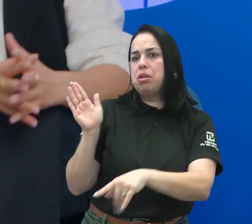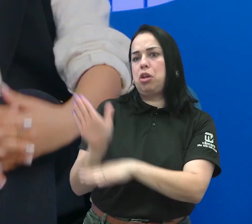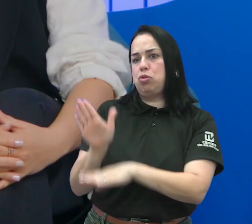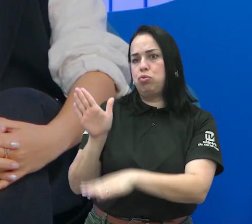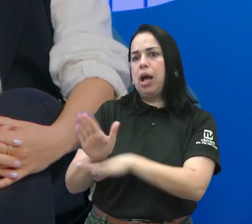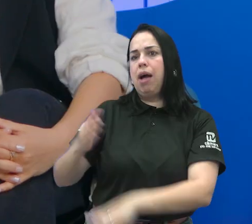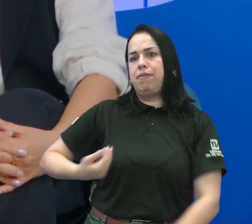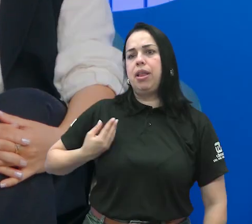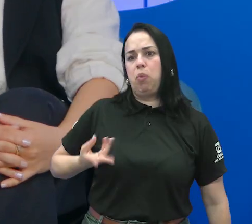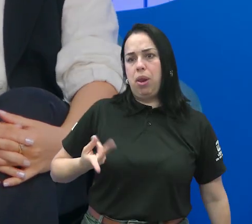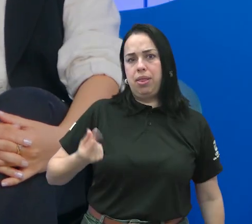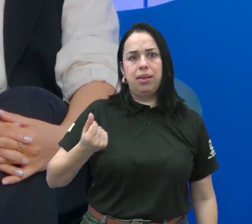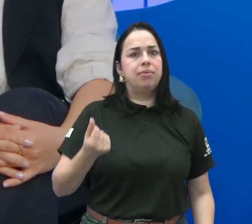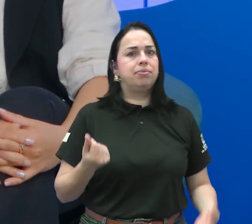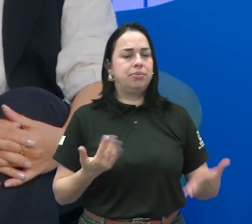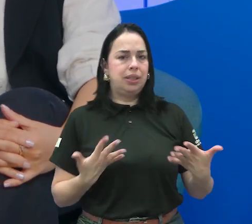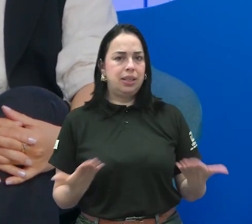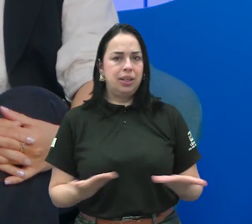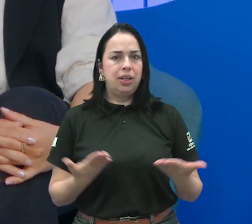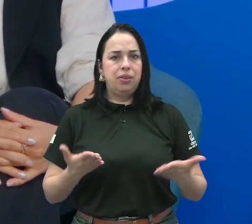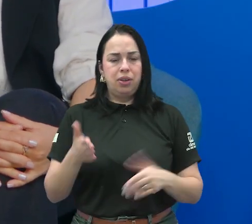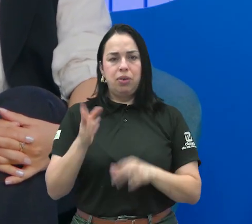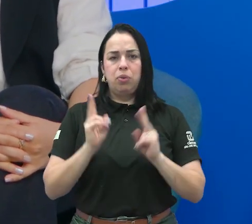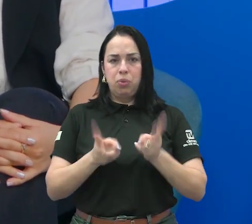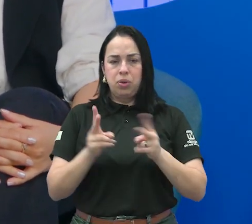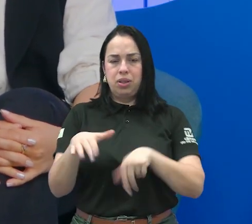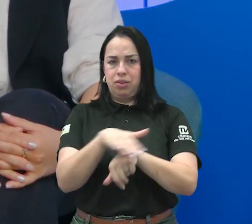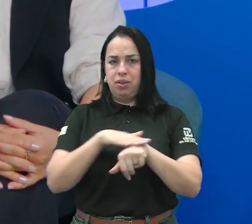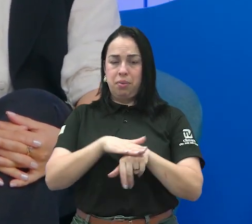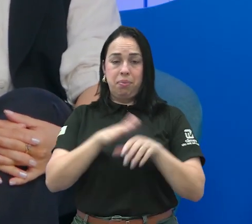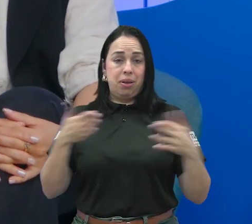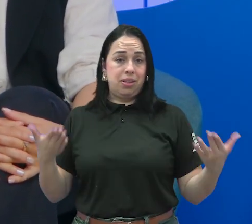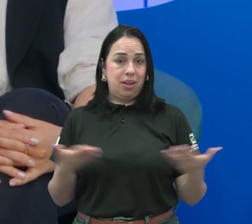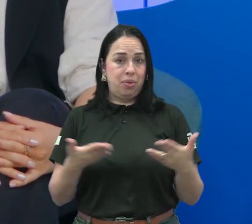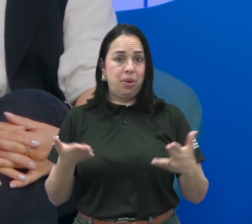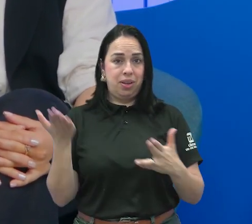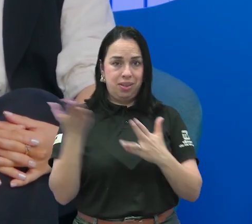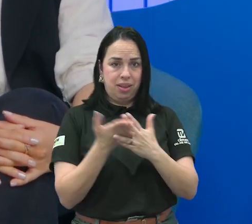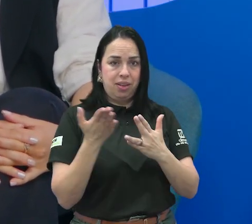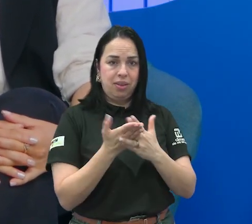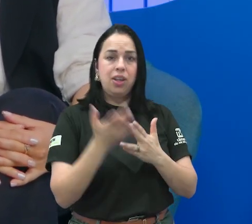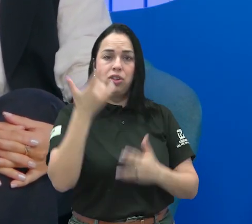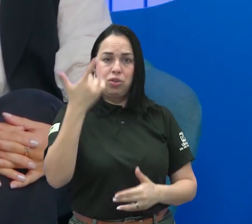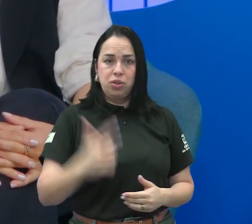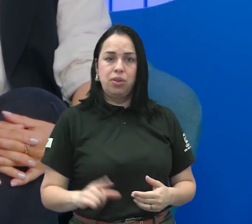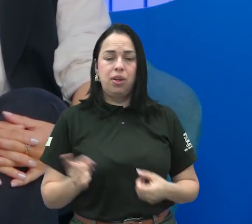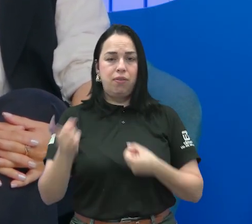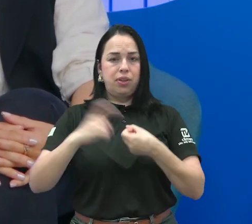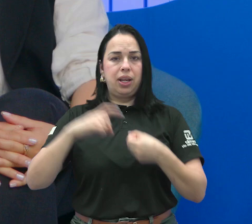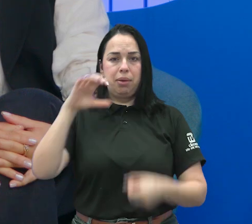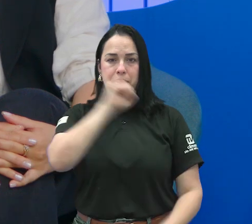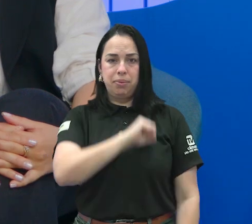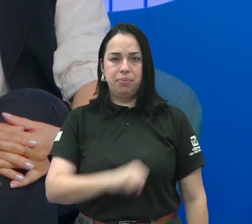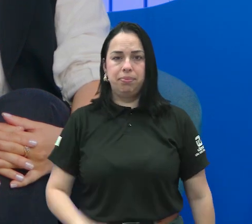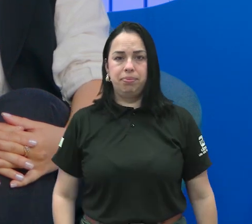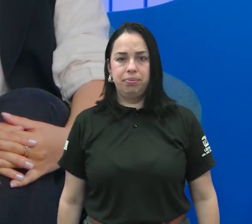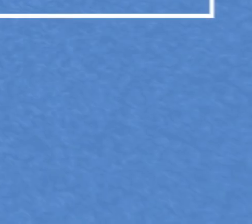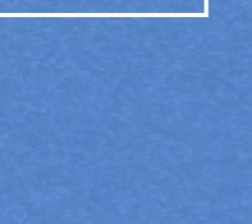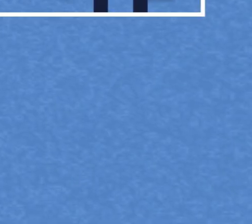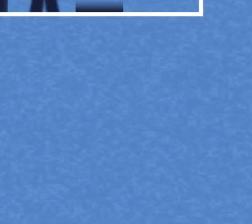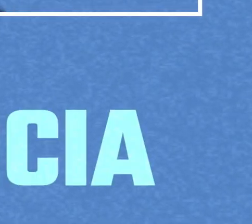contribuir com essa qualidade de vida da nossa população, né? Sem dúvida. A gente vai continuar falando a respeito disso, mas chegou a hora de mais um intervalo aqui no Sobre Política, a gente já